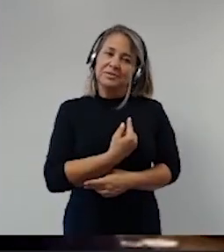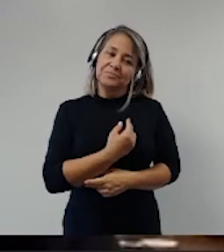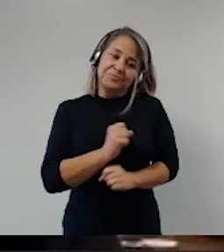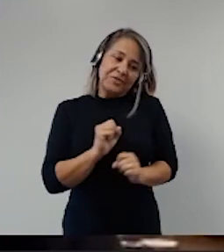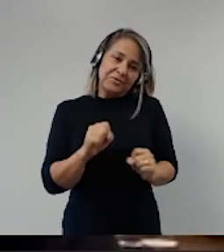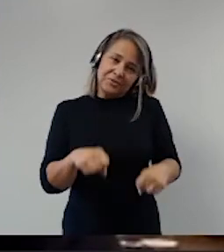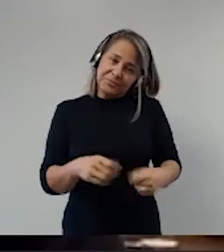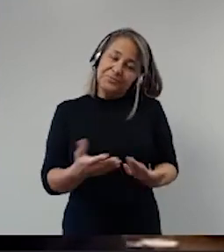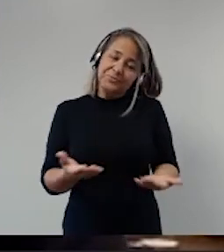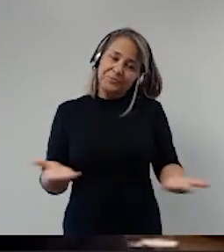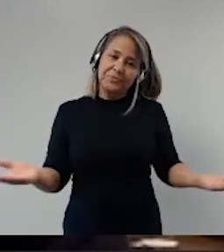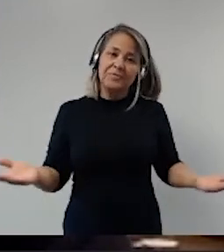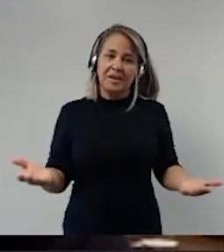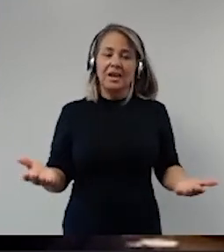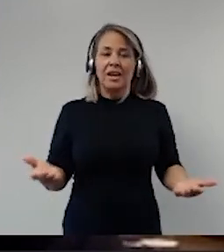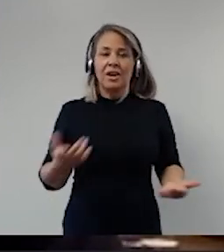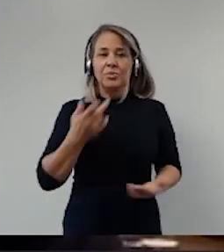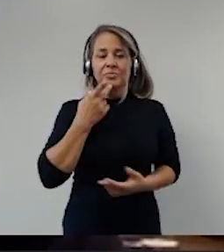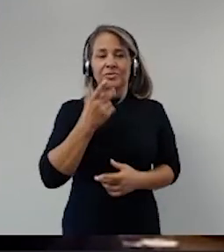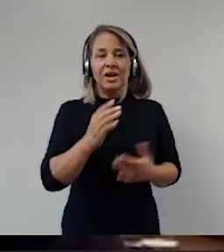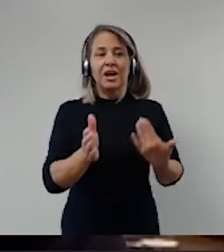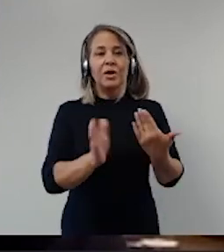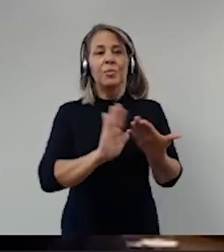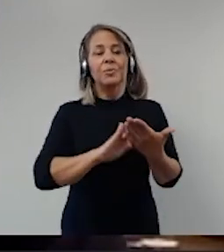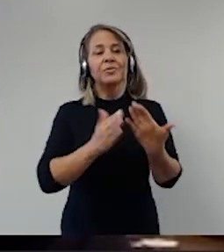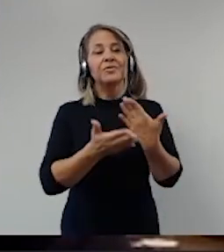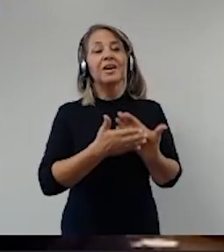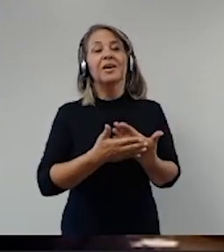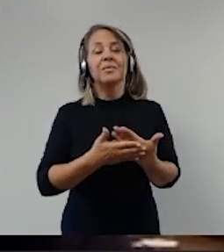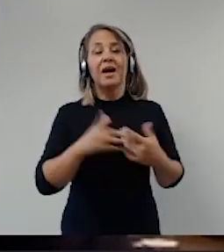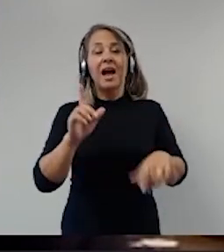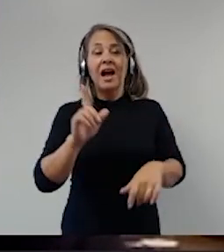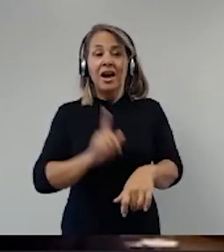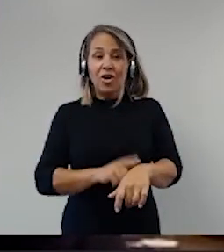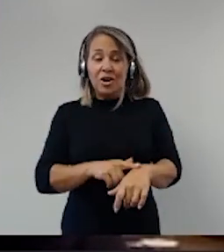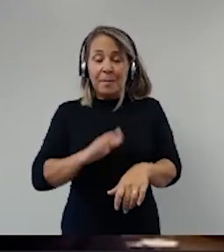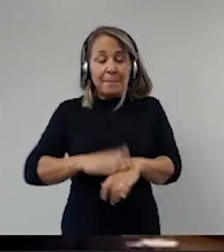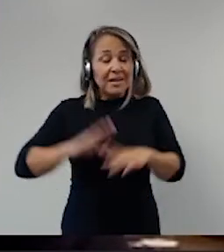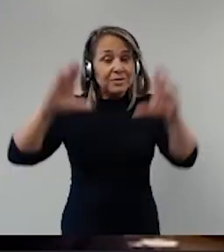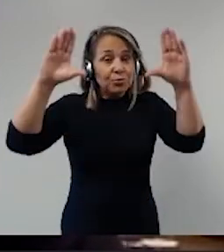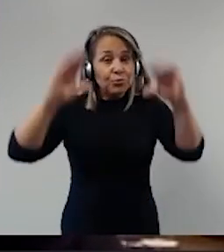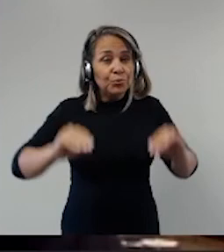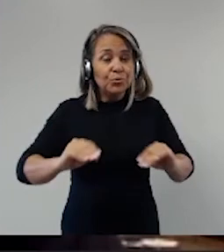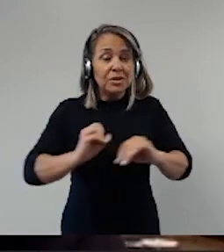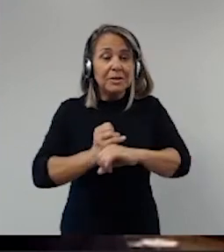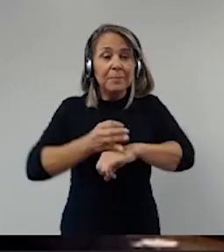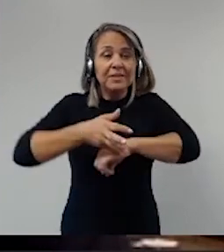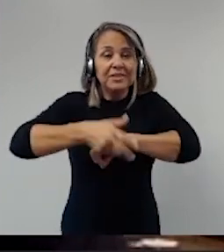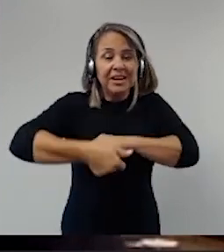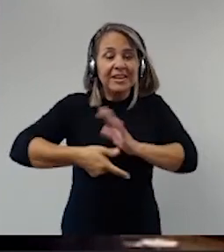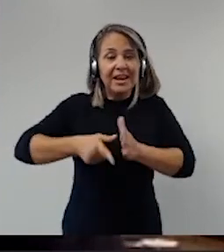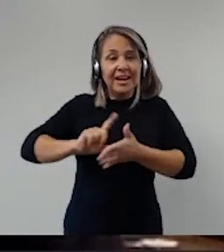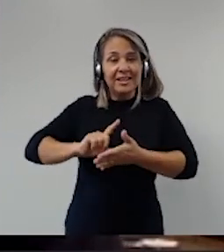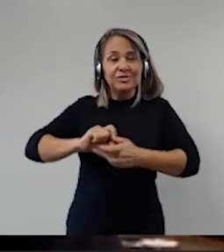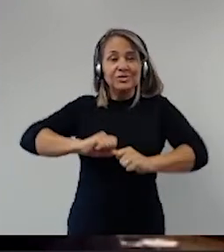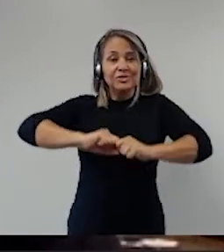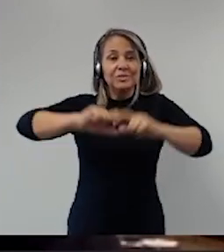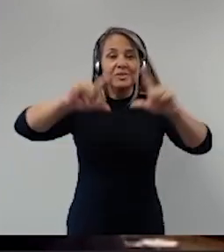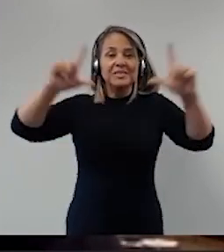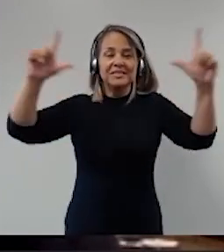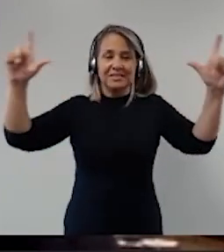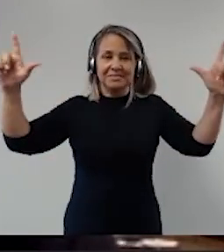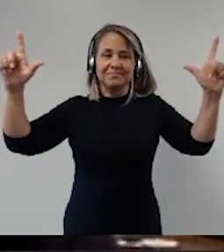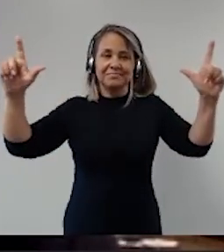Enfim, como diz o provérbio árabe, a hora mais escura da madrugada é aquela logo antes do amanhecer. Então,